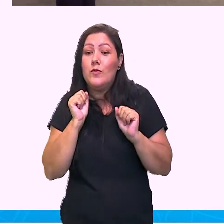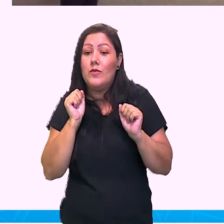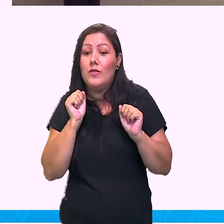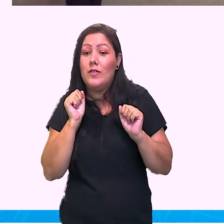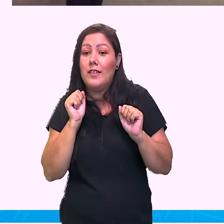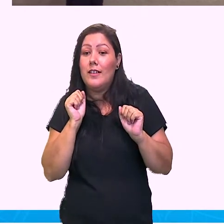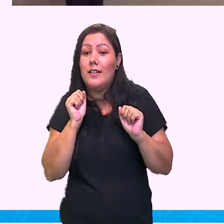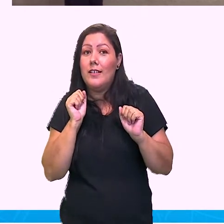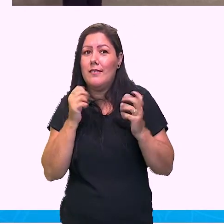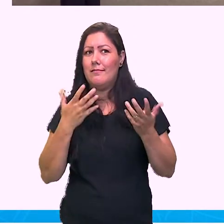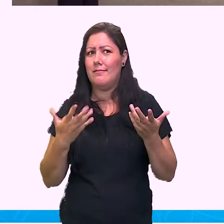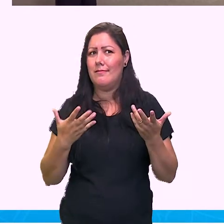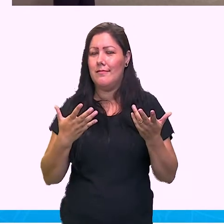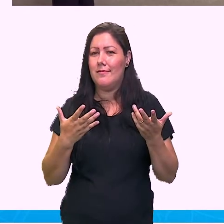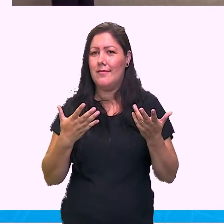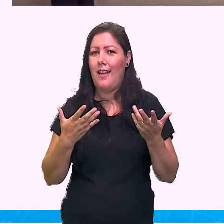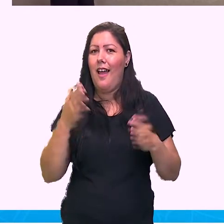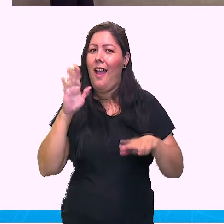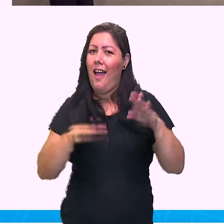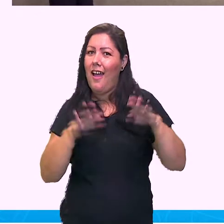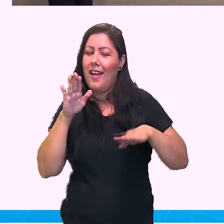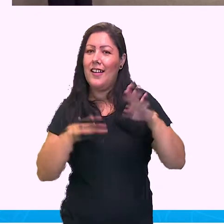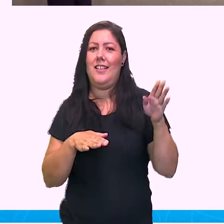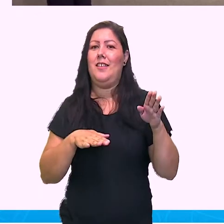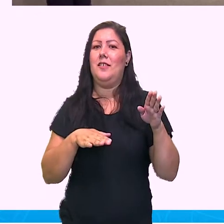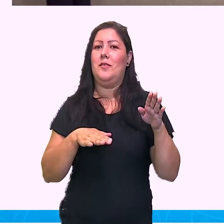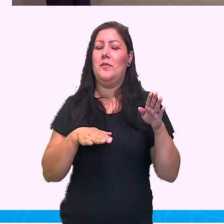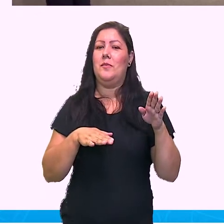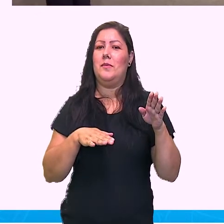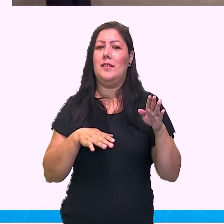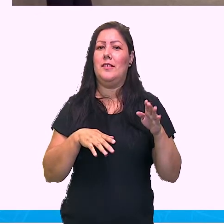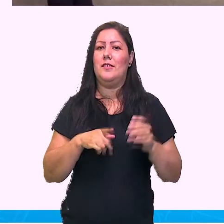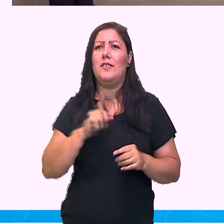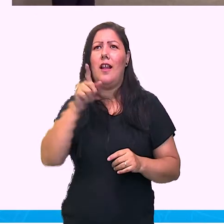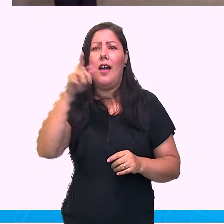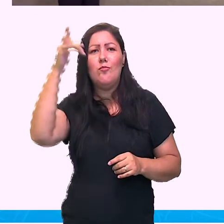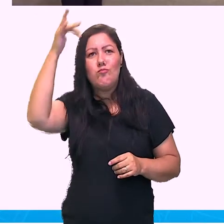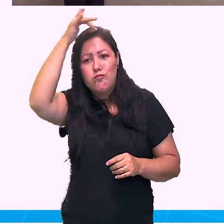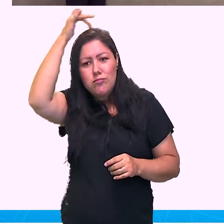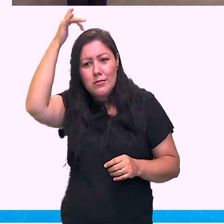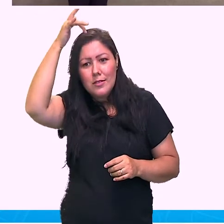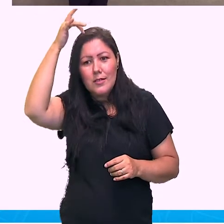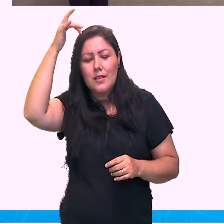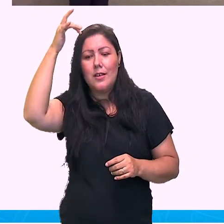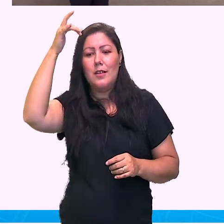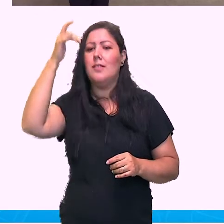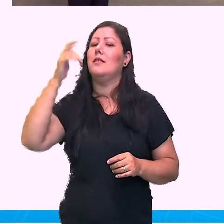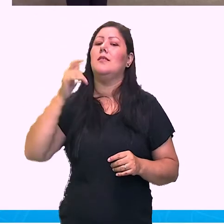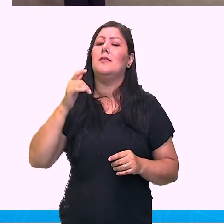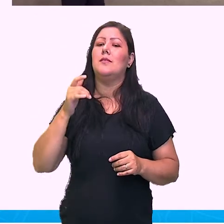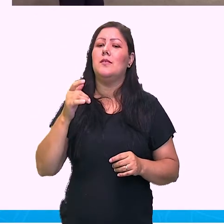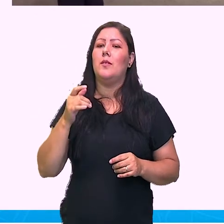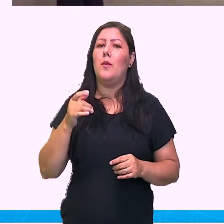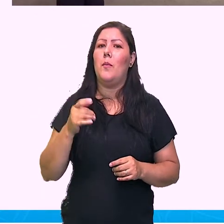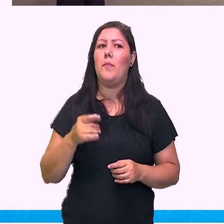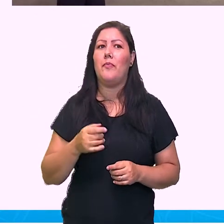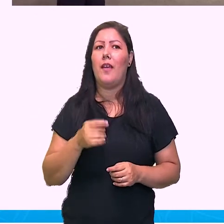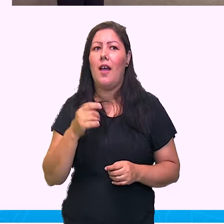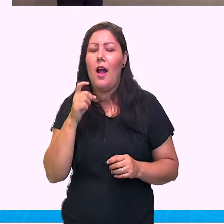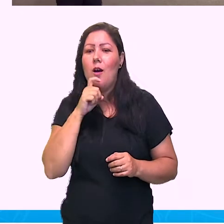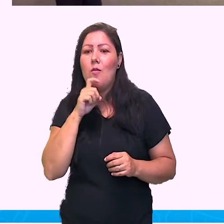Nordeste, é quente. É tudo do Brasil. São lindas. Cada uma delas tem a